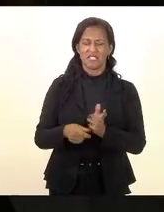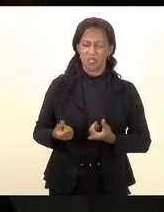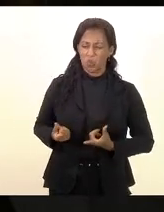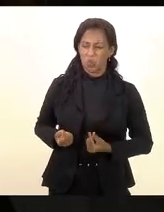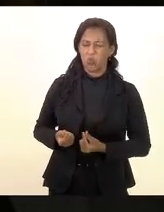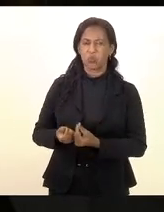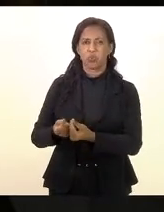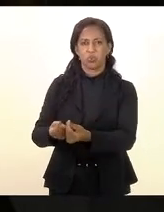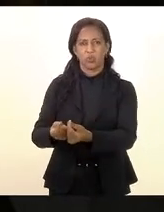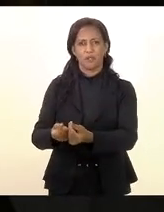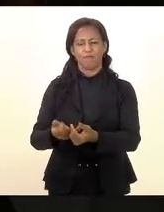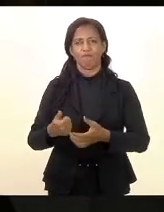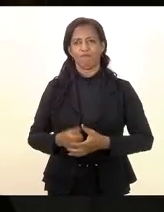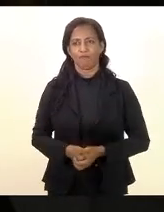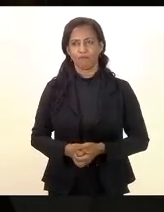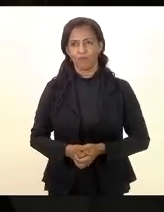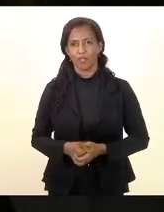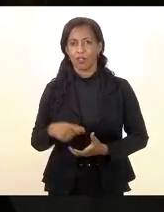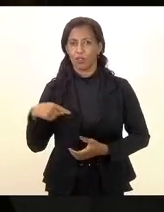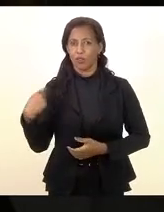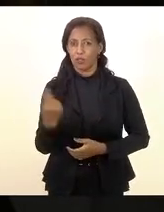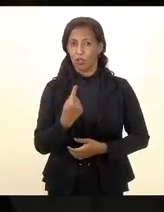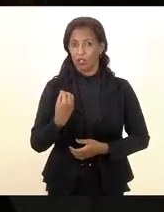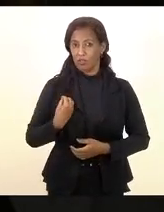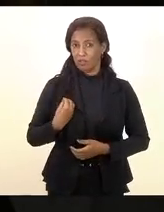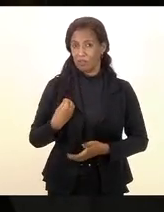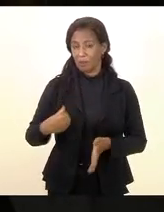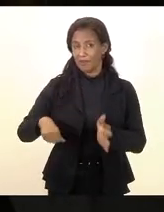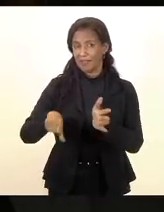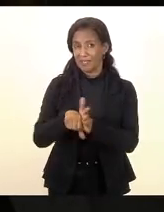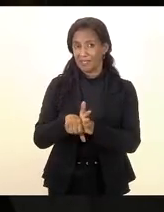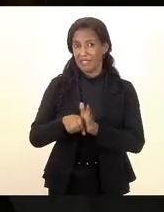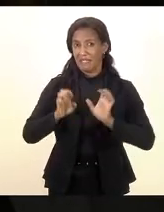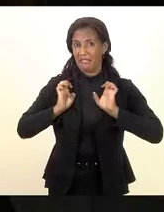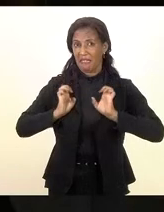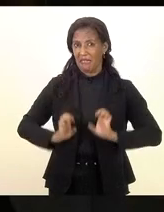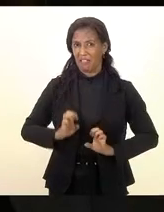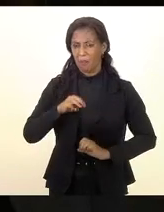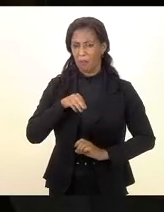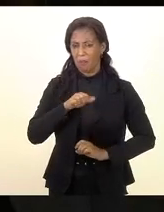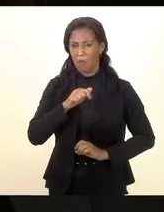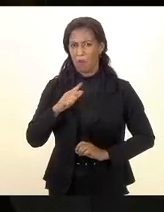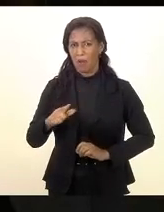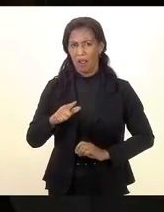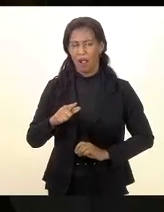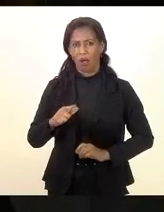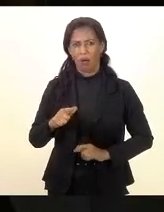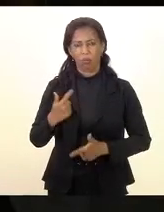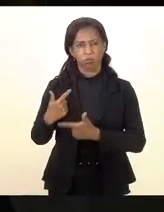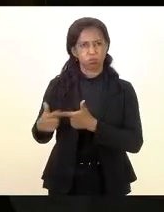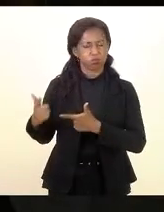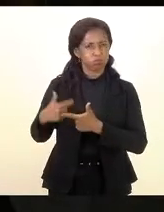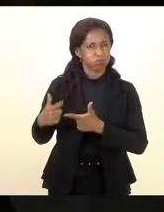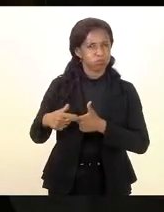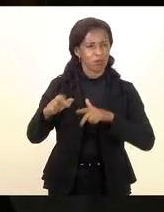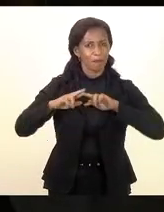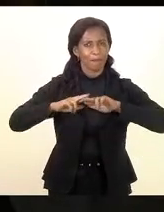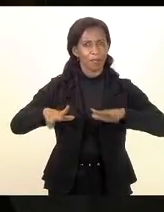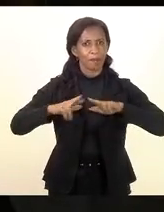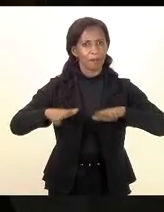nós vivemos uma crise ética uma crise moral uma crise sanitária gravíssima